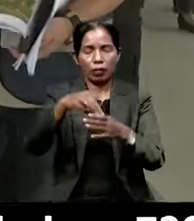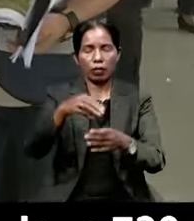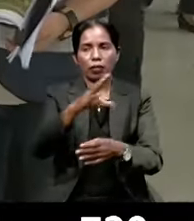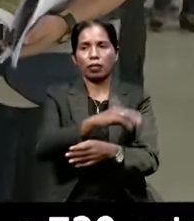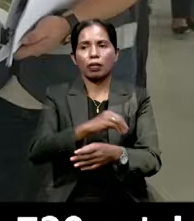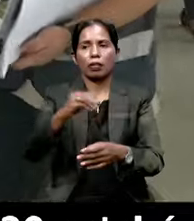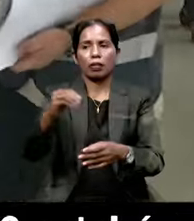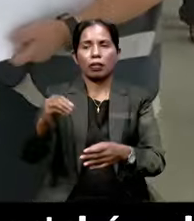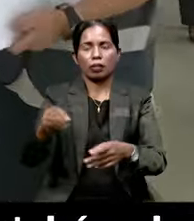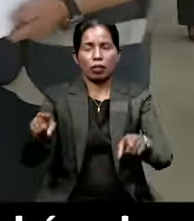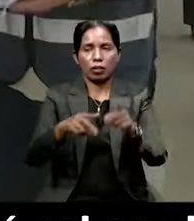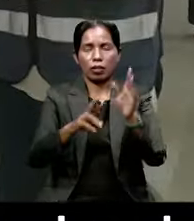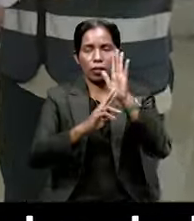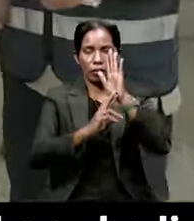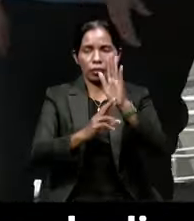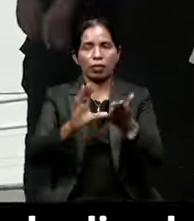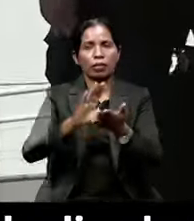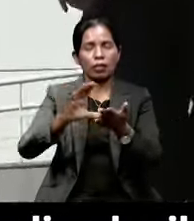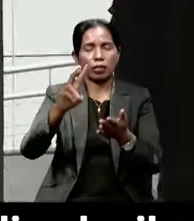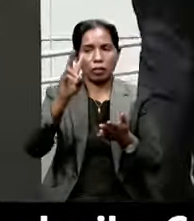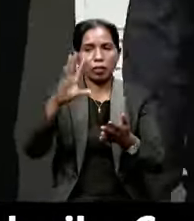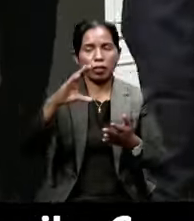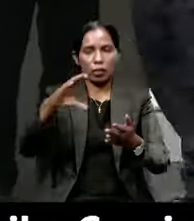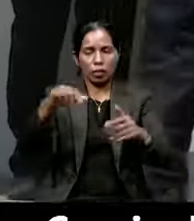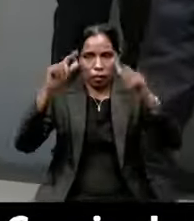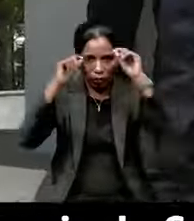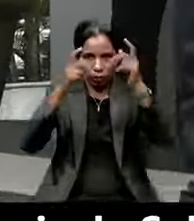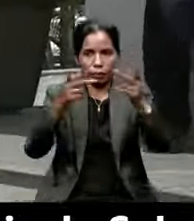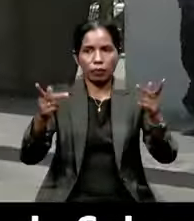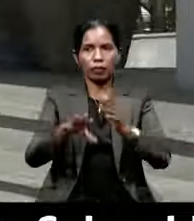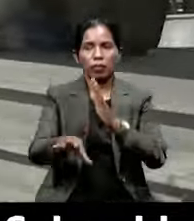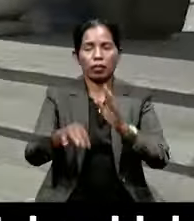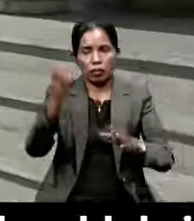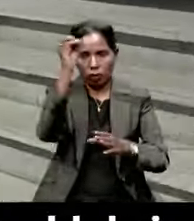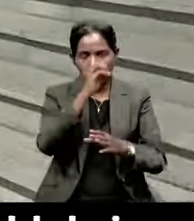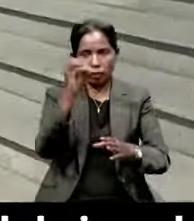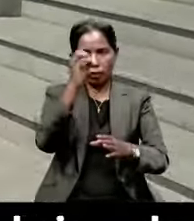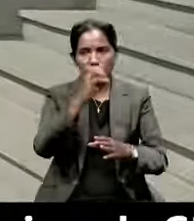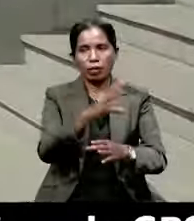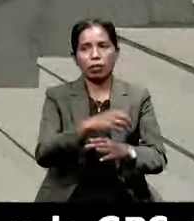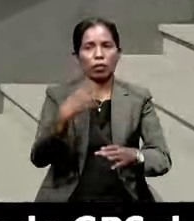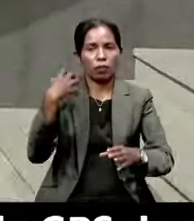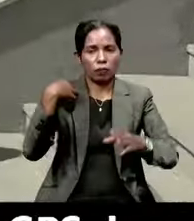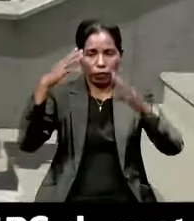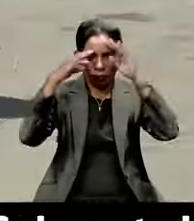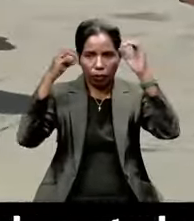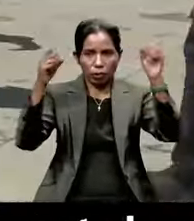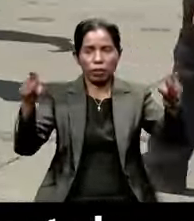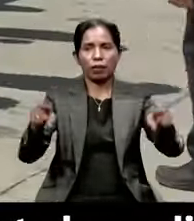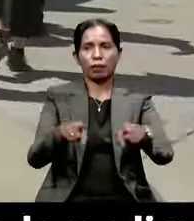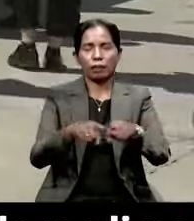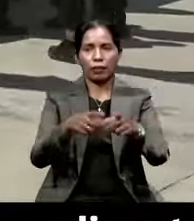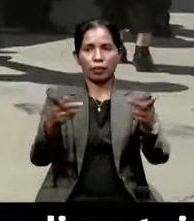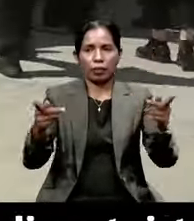Espreti, no da representante Santa Sé Timor-Leste. Fati NB maqueta na observação e a Palácio Presidencial Macanesan,